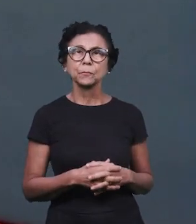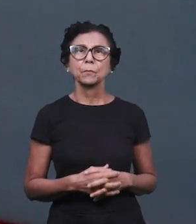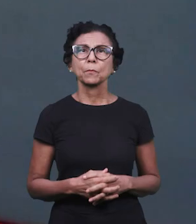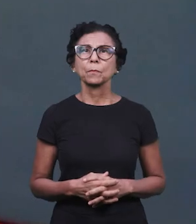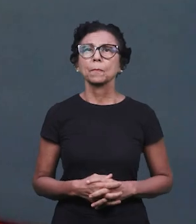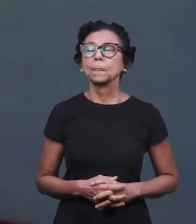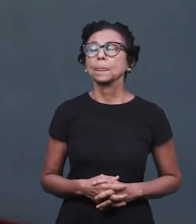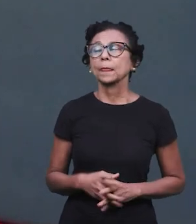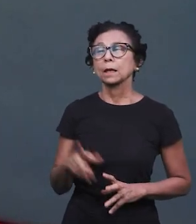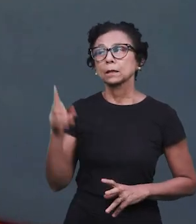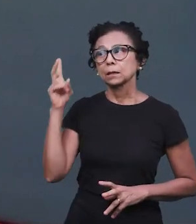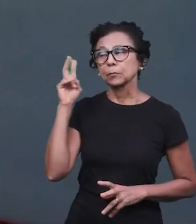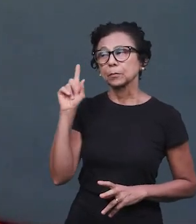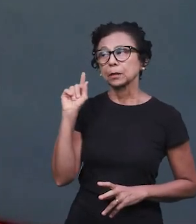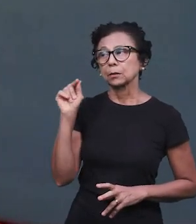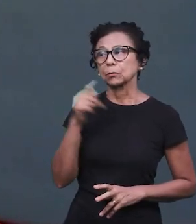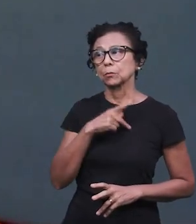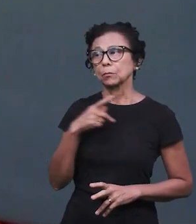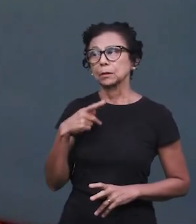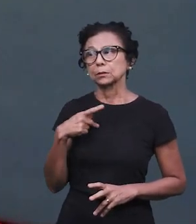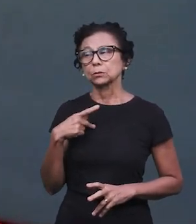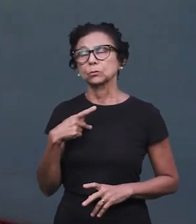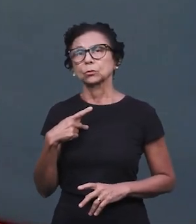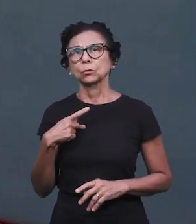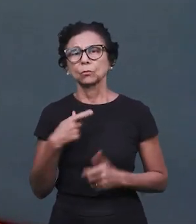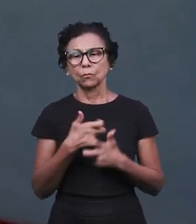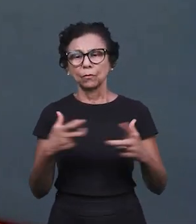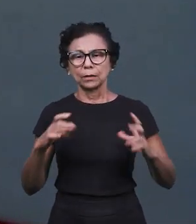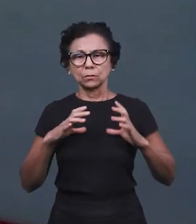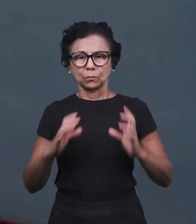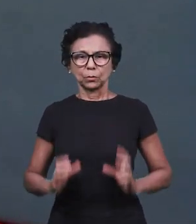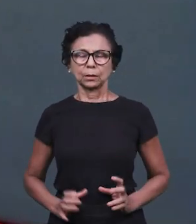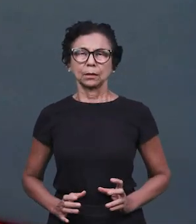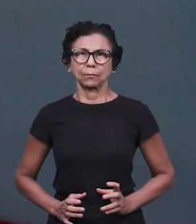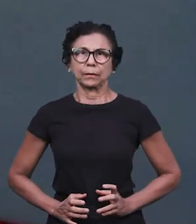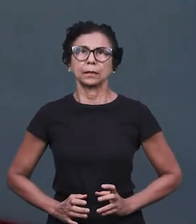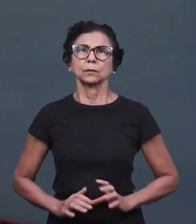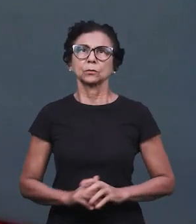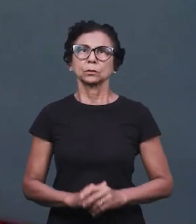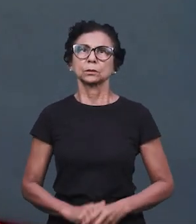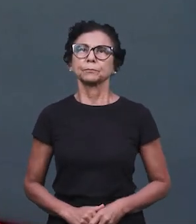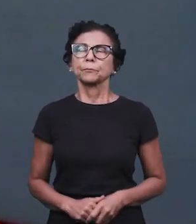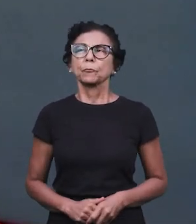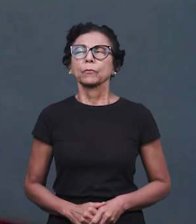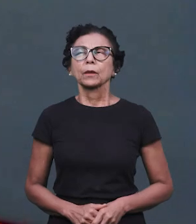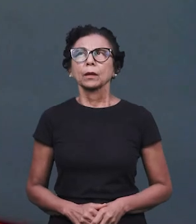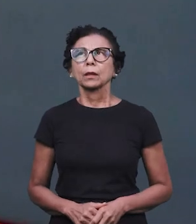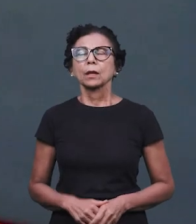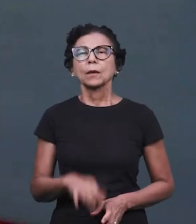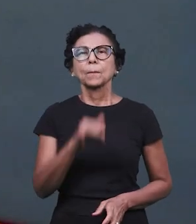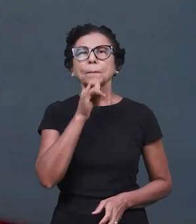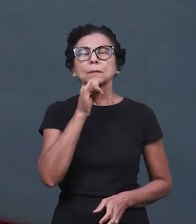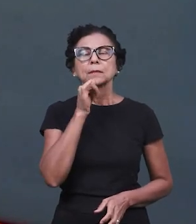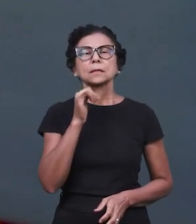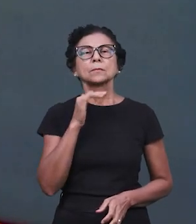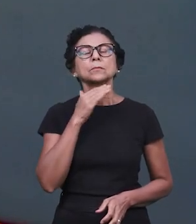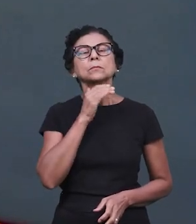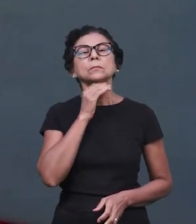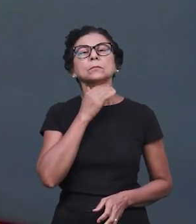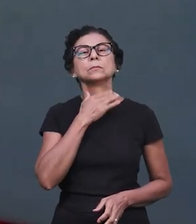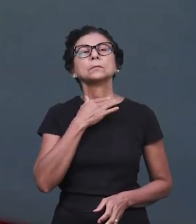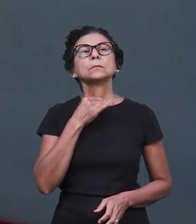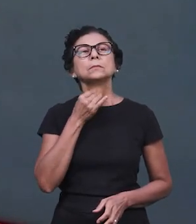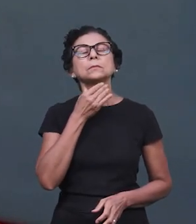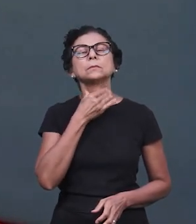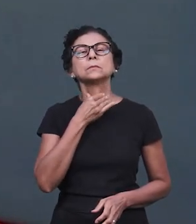desses comportamentos estão associados a processos físicos. Por exemplo, uma alteração de tireoide. Tem que ser investigada, tem